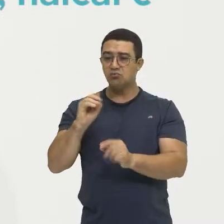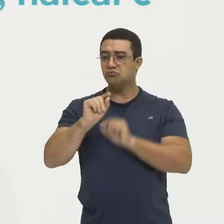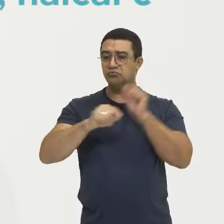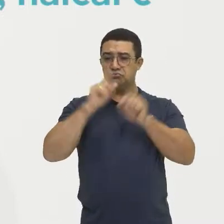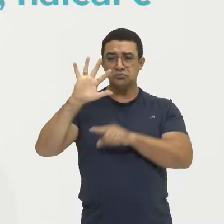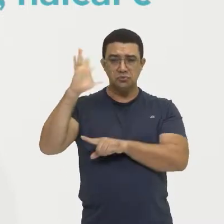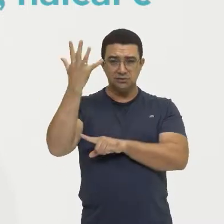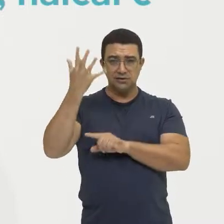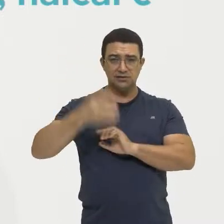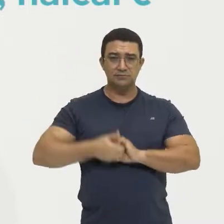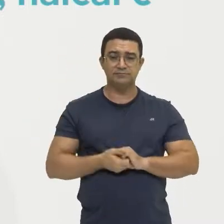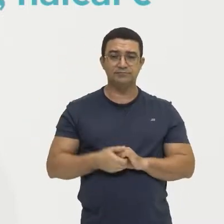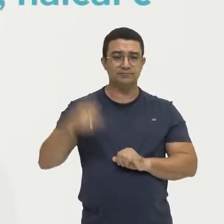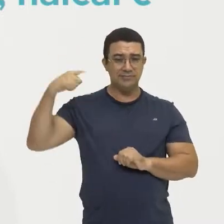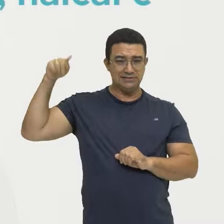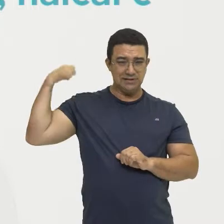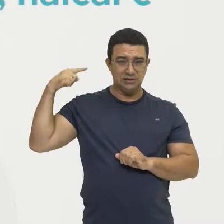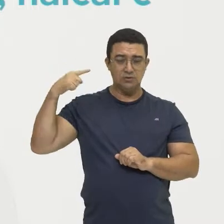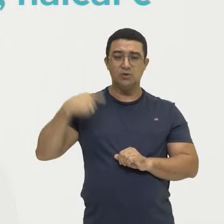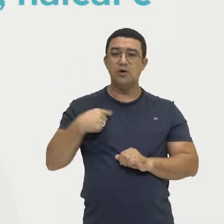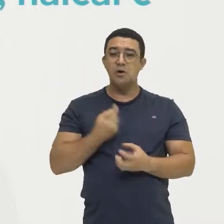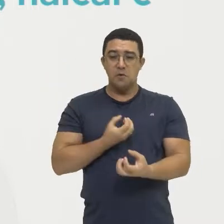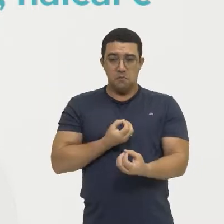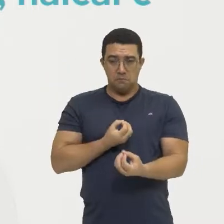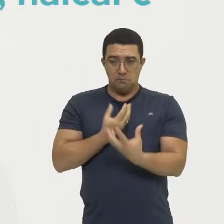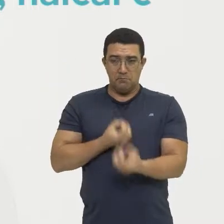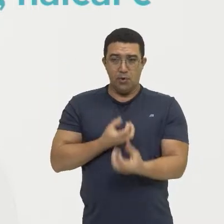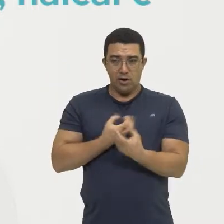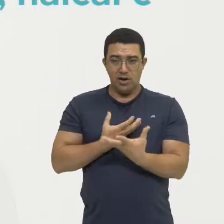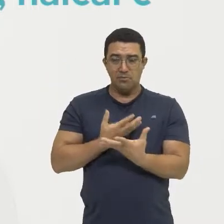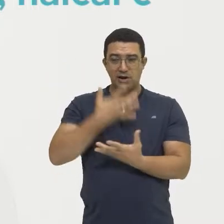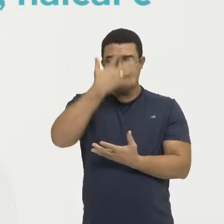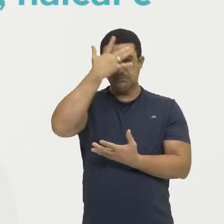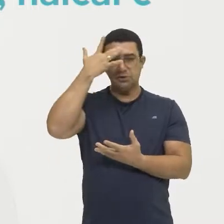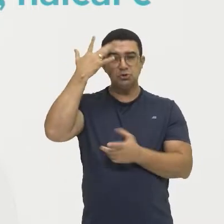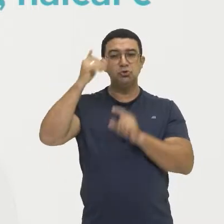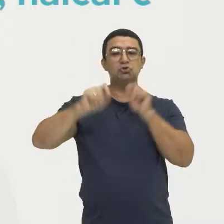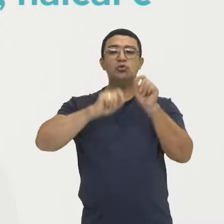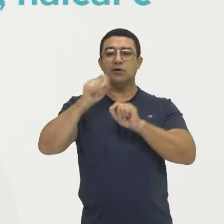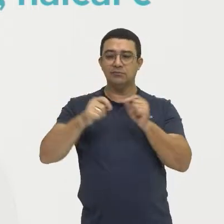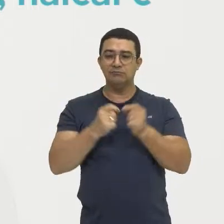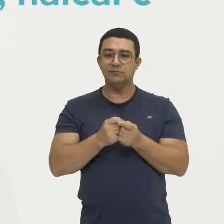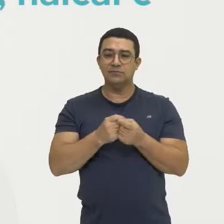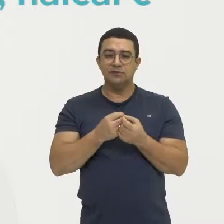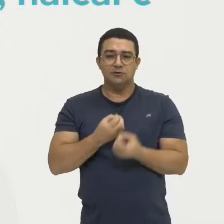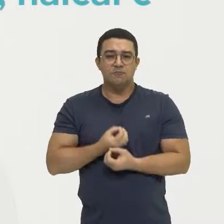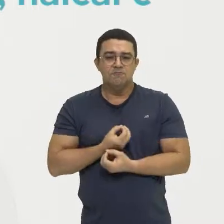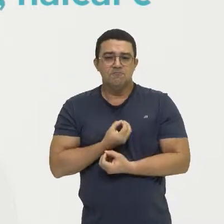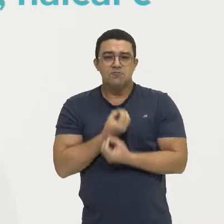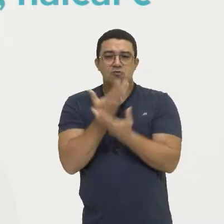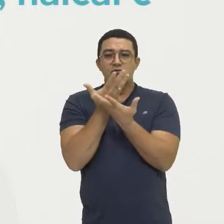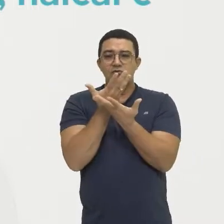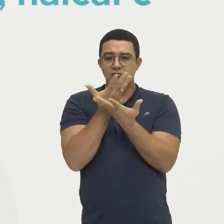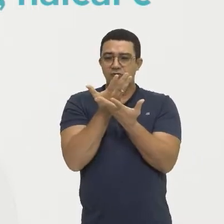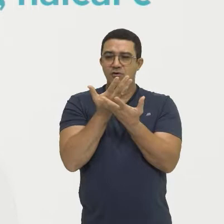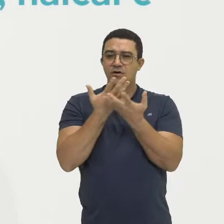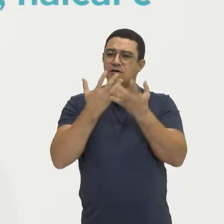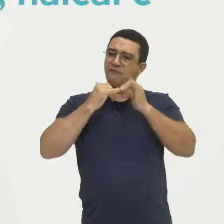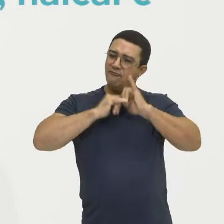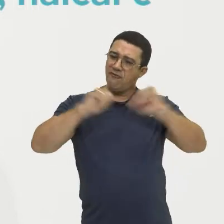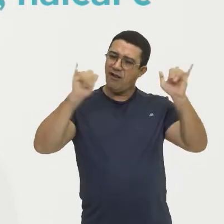aqui, ó? Na antiguidade, o poema ele era declamado acompanhado de um instrumento musical chamado